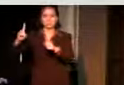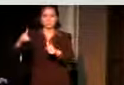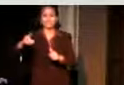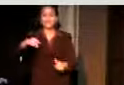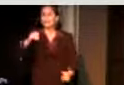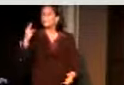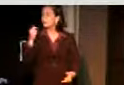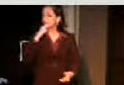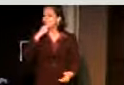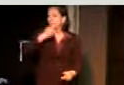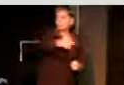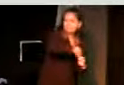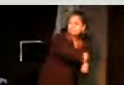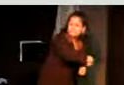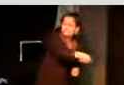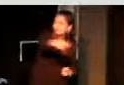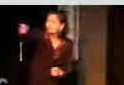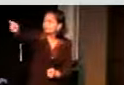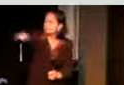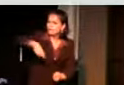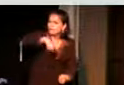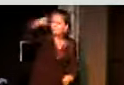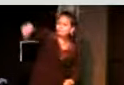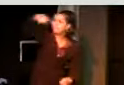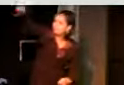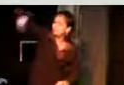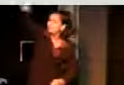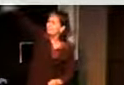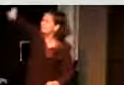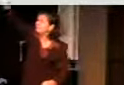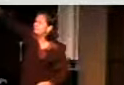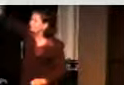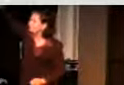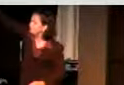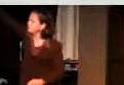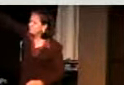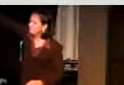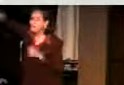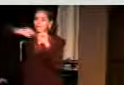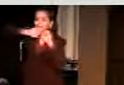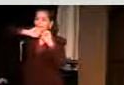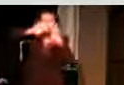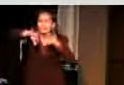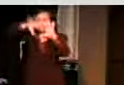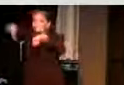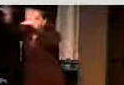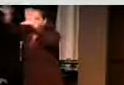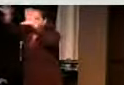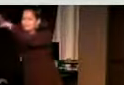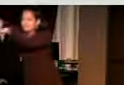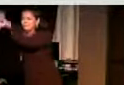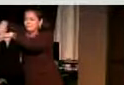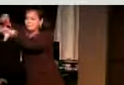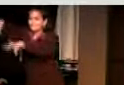se atira ele vai lá abençoando as pessoas e volta para você é isso que ele está dizendo aqui